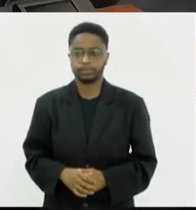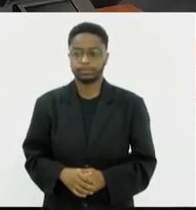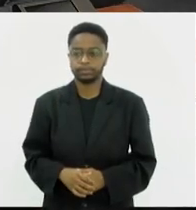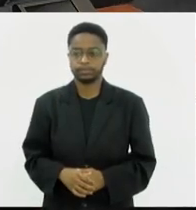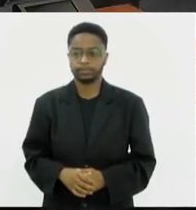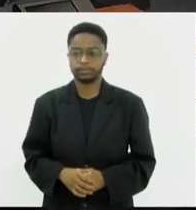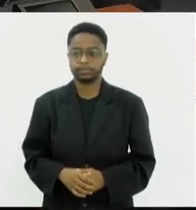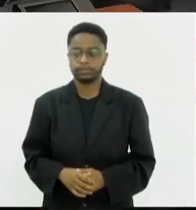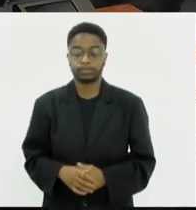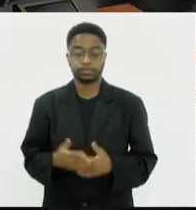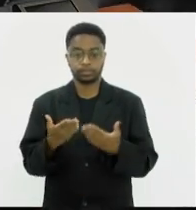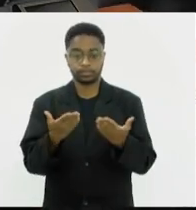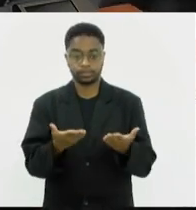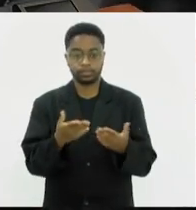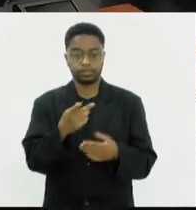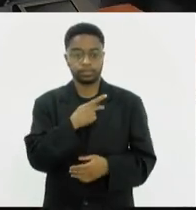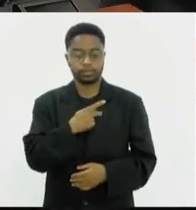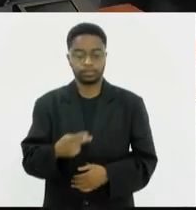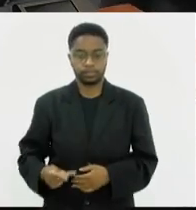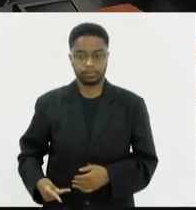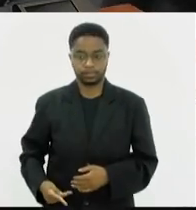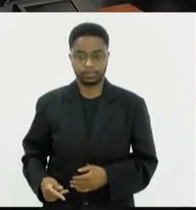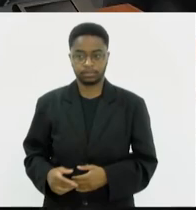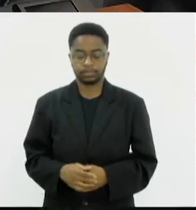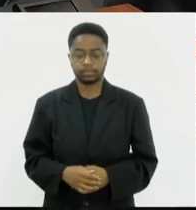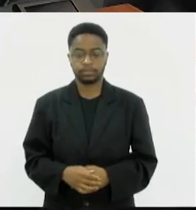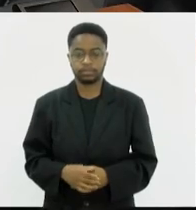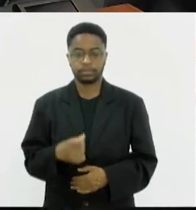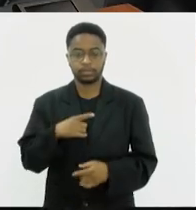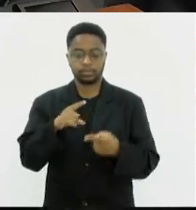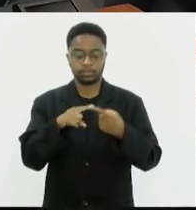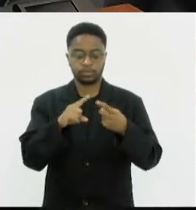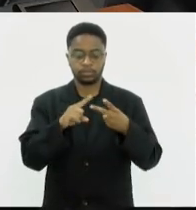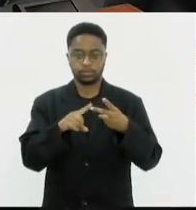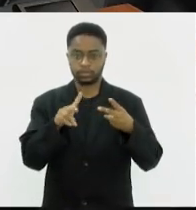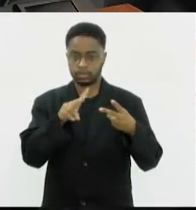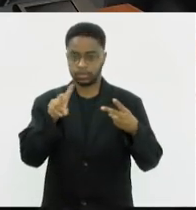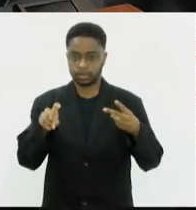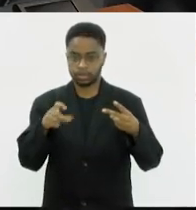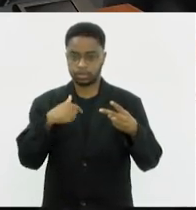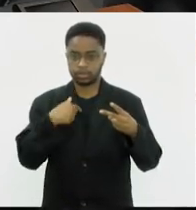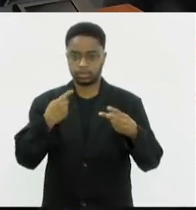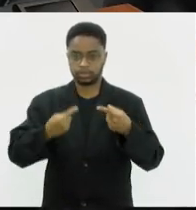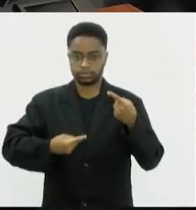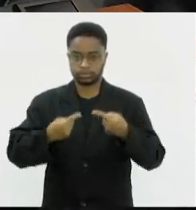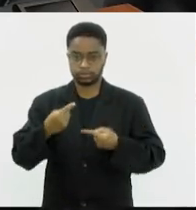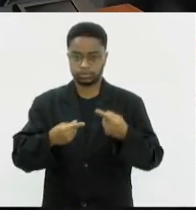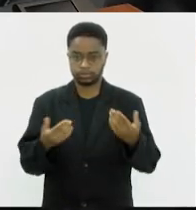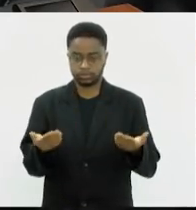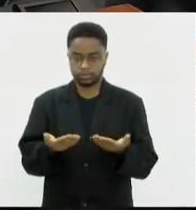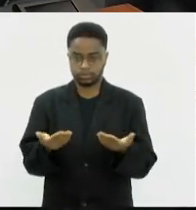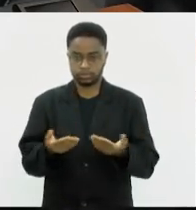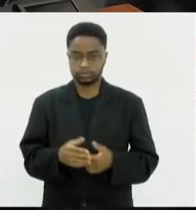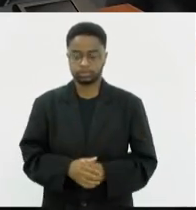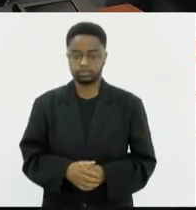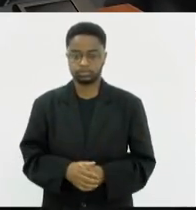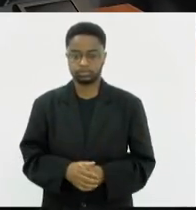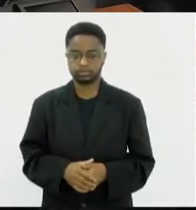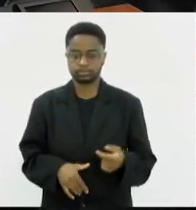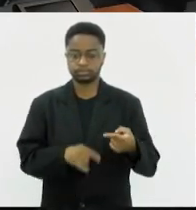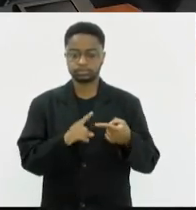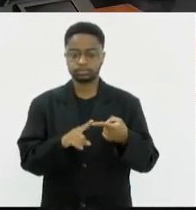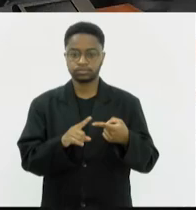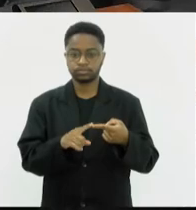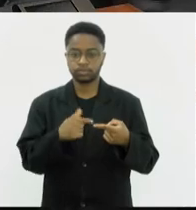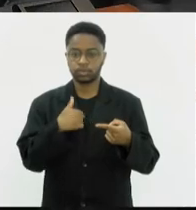Senhora Presidente, dois assuntos me trazem a esse microfone. Uma que eu não posso